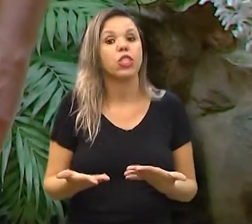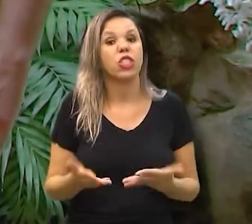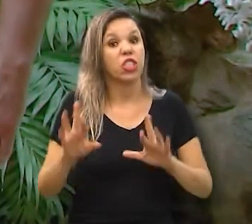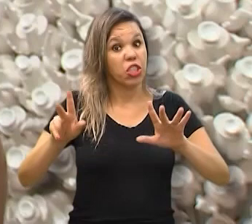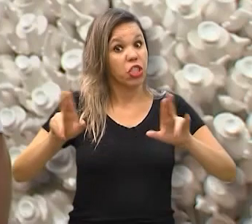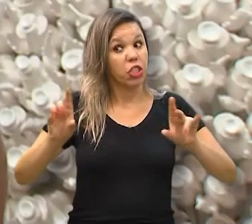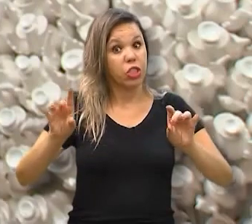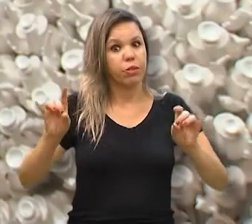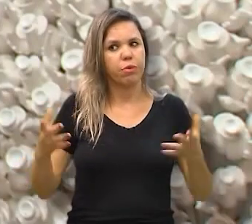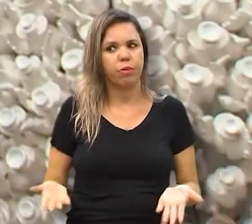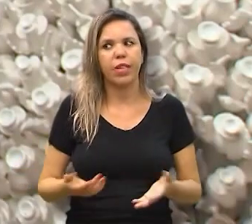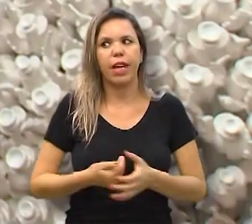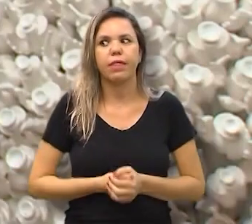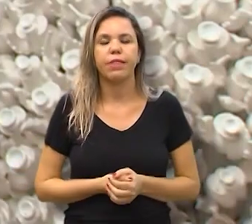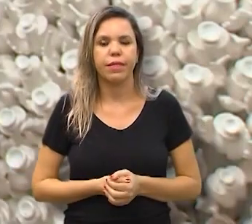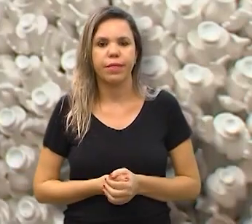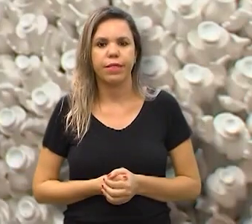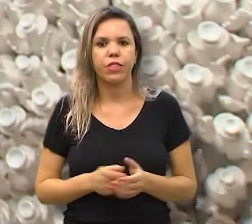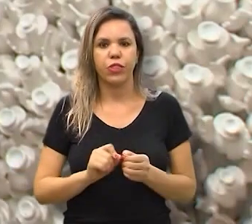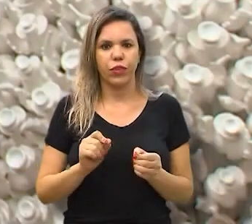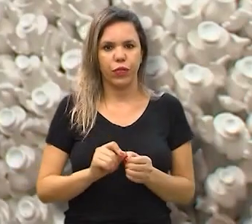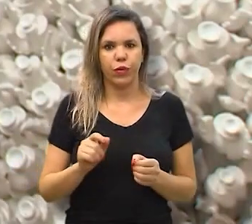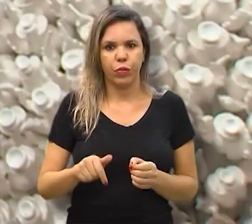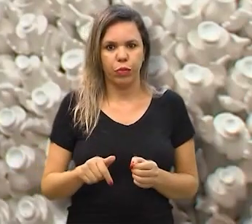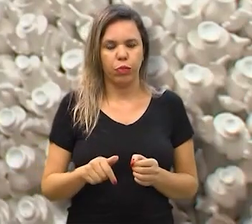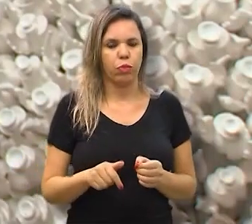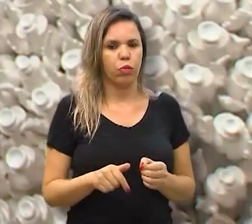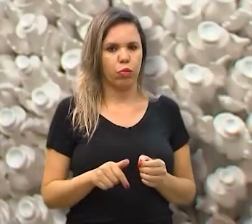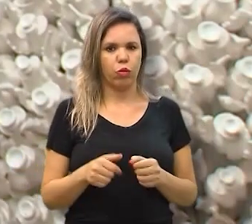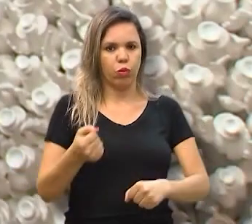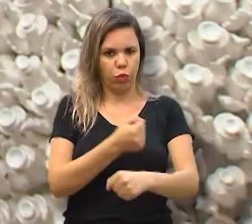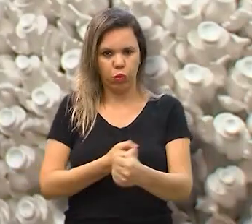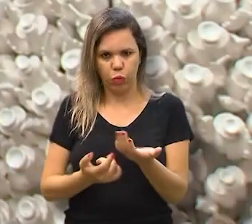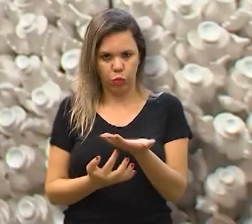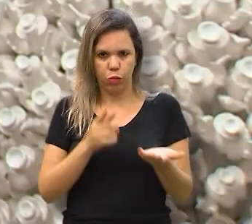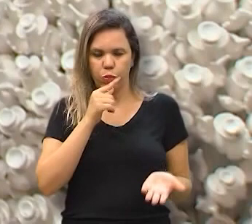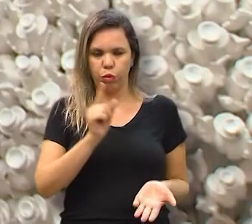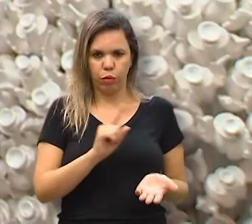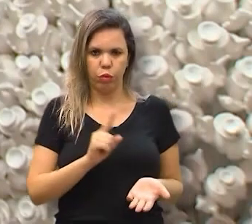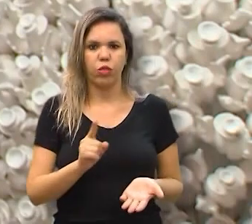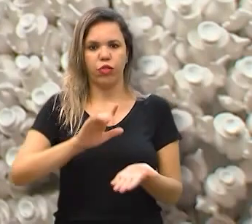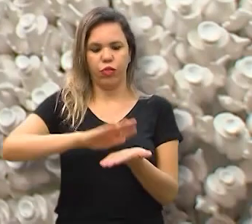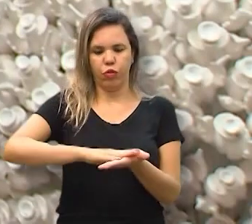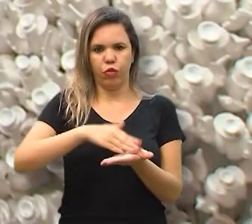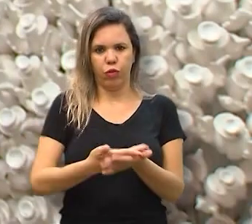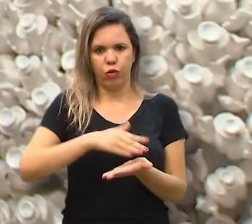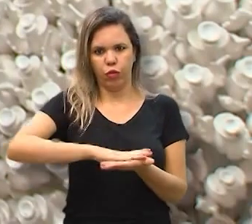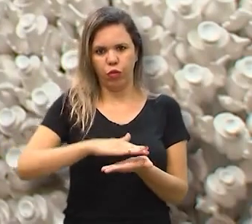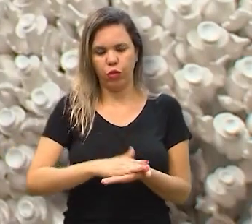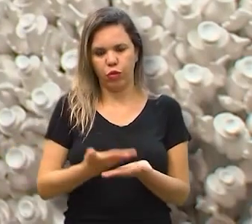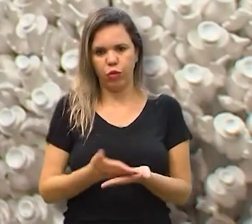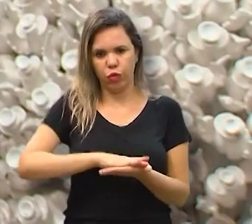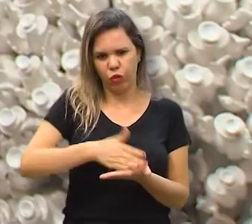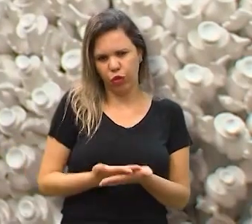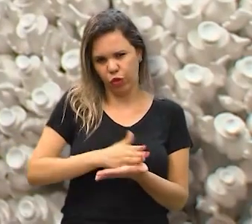tem molho, não é? Não, é um nhoque que em vez da gente fazer ele no cozido na água, a gente vai chapear ele. Então